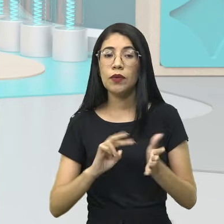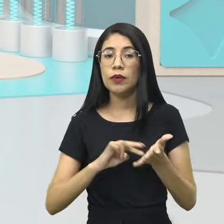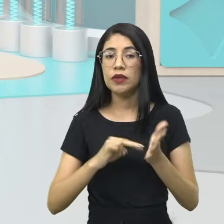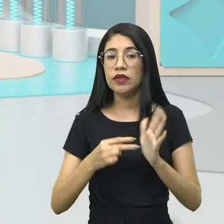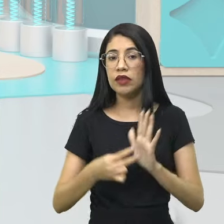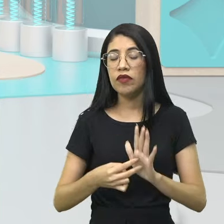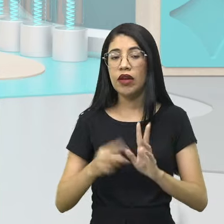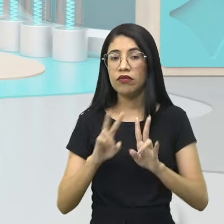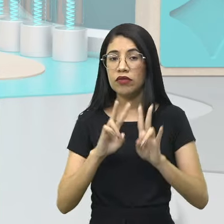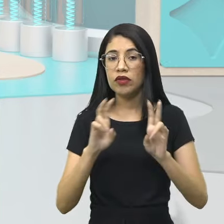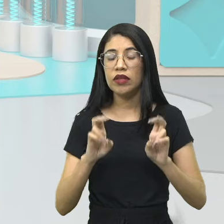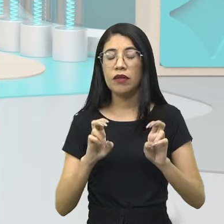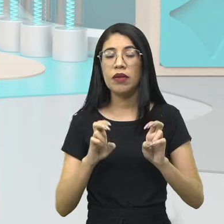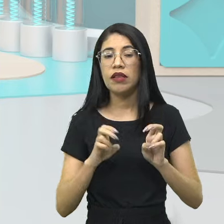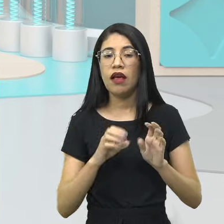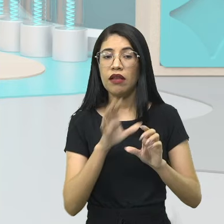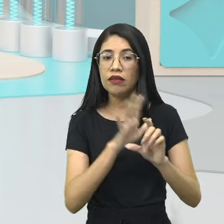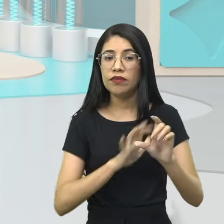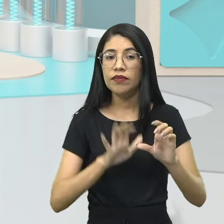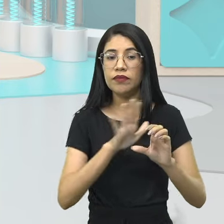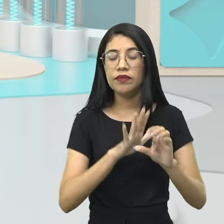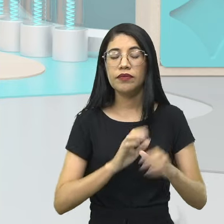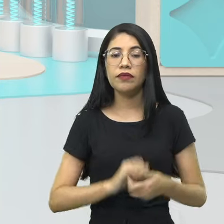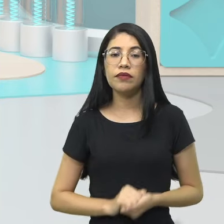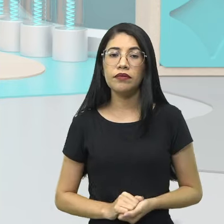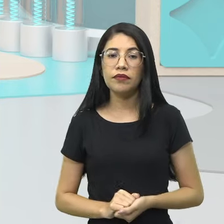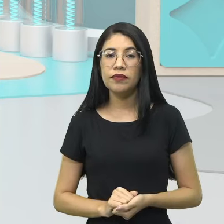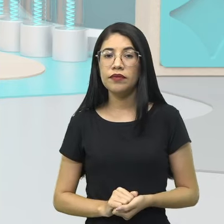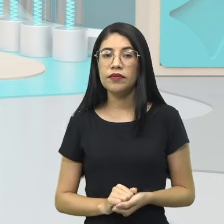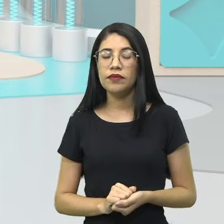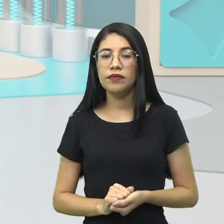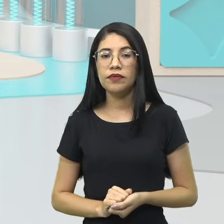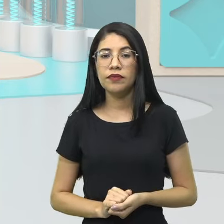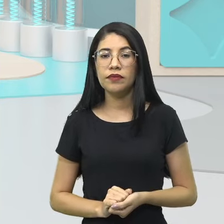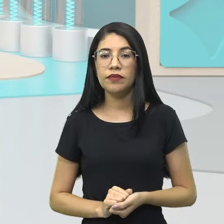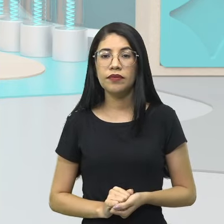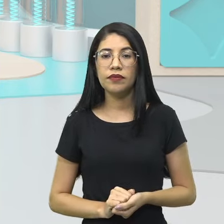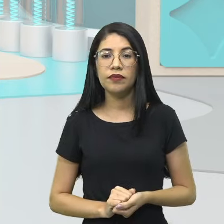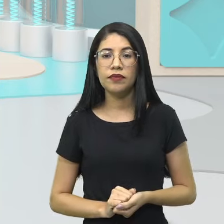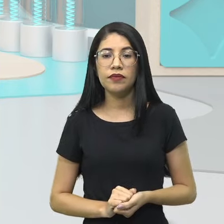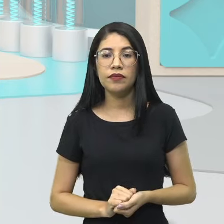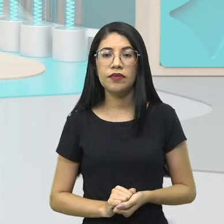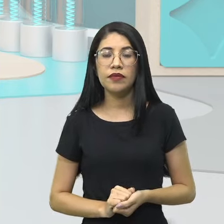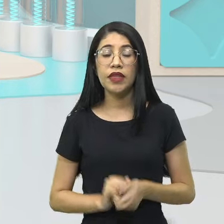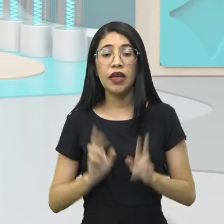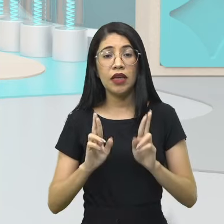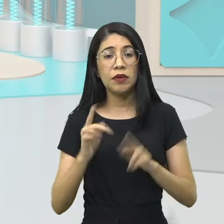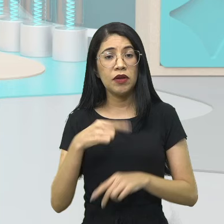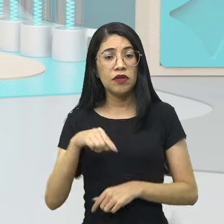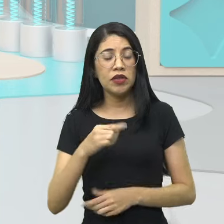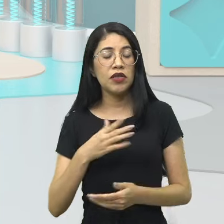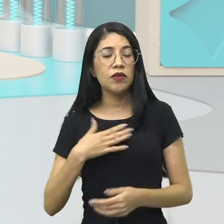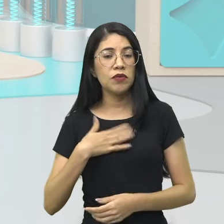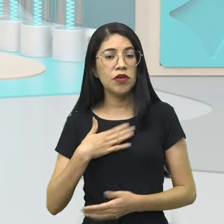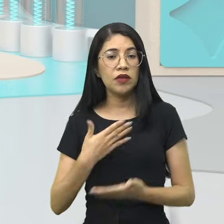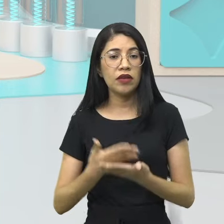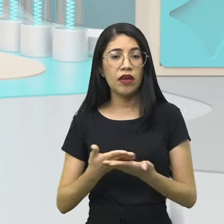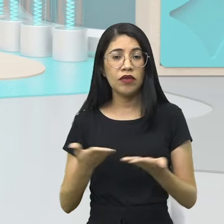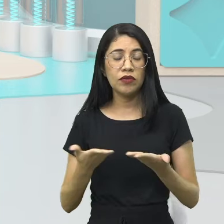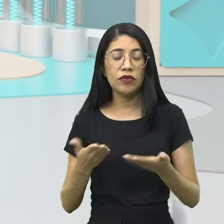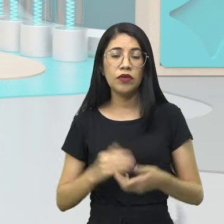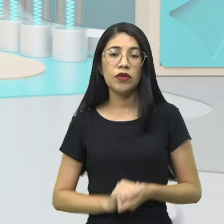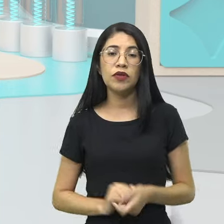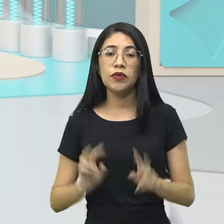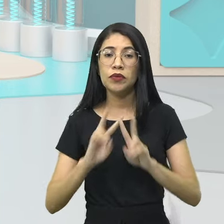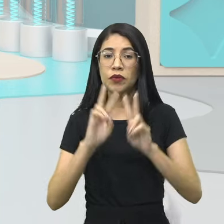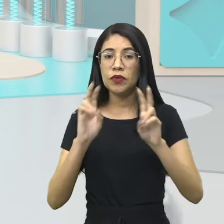é, né, do que está tratando a charge em si. Certo, pessoal? Bom, espero que vocês tenham gostado. Essa nossa aula